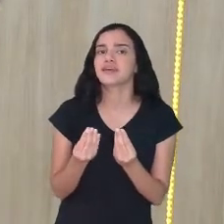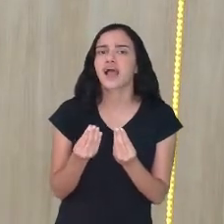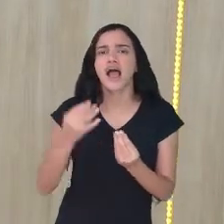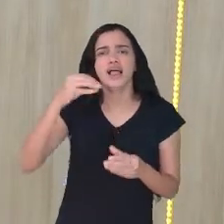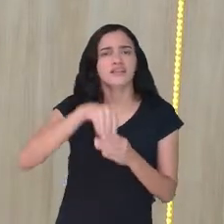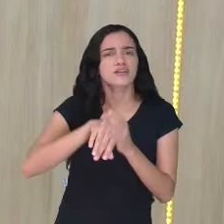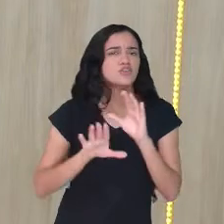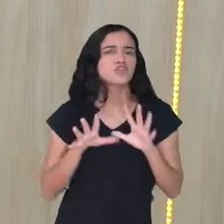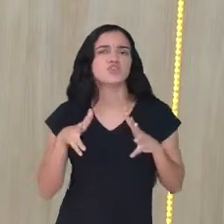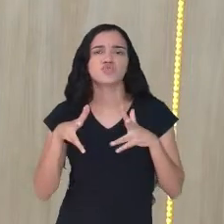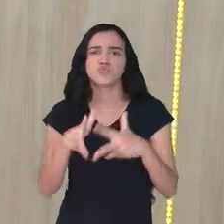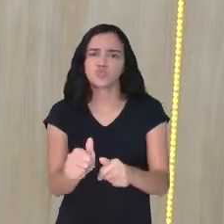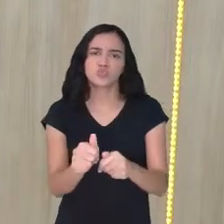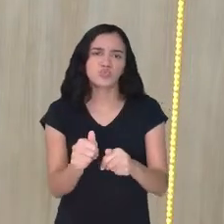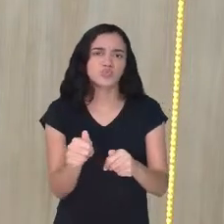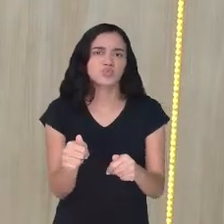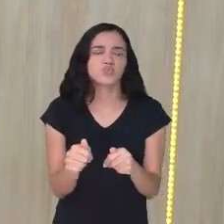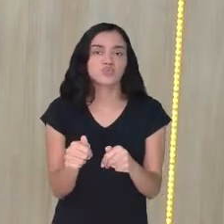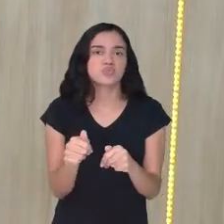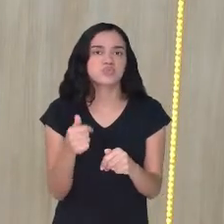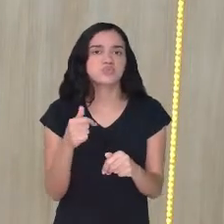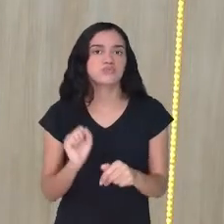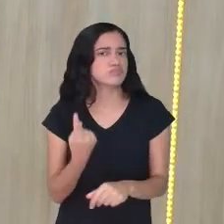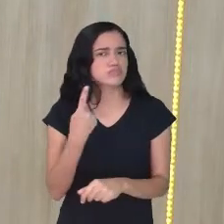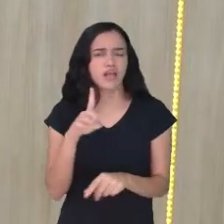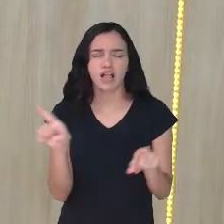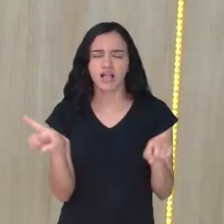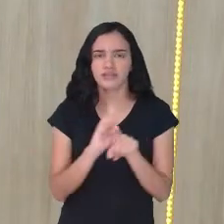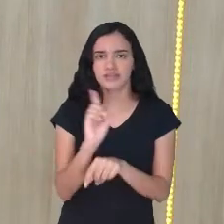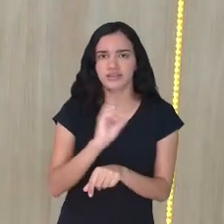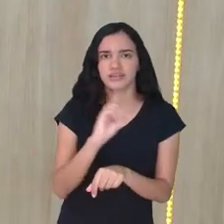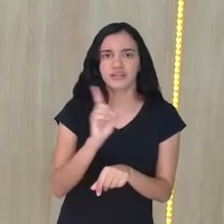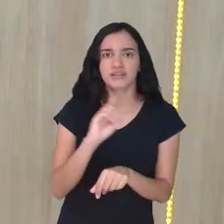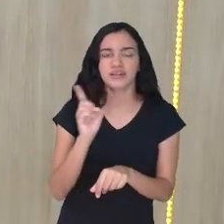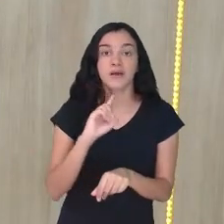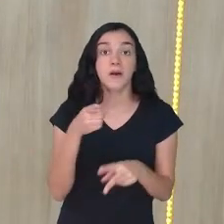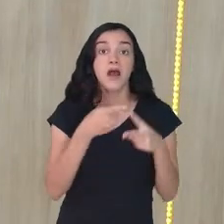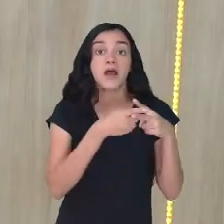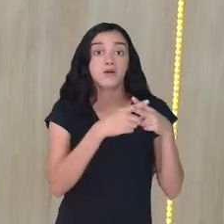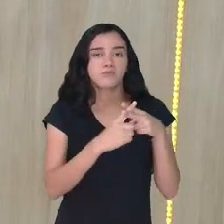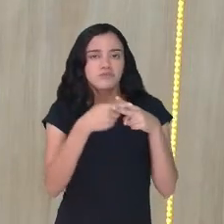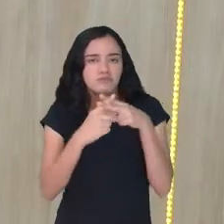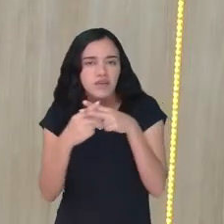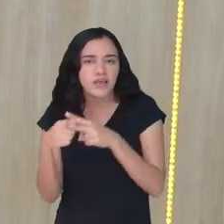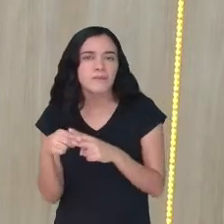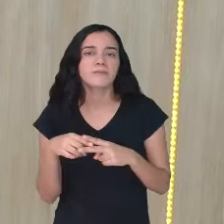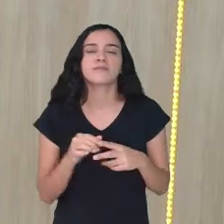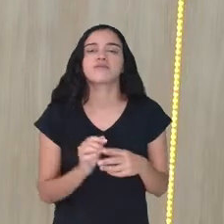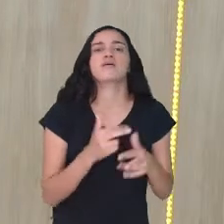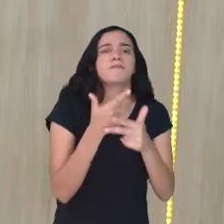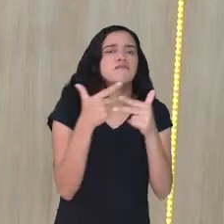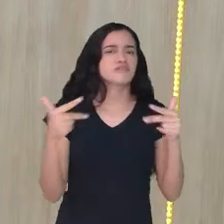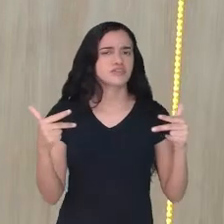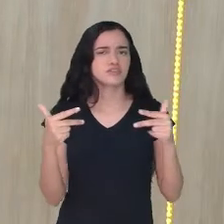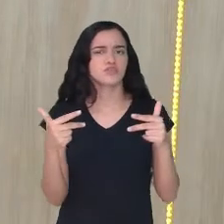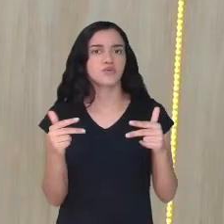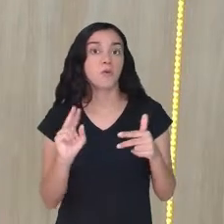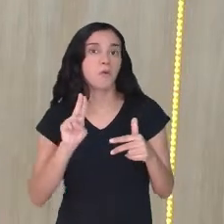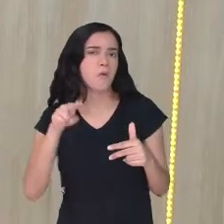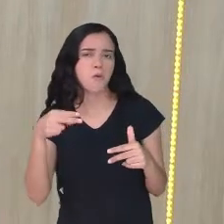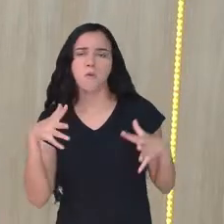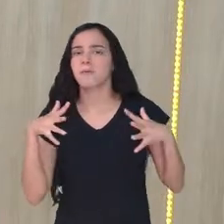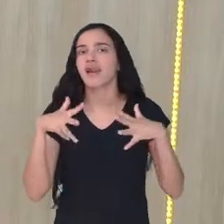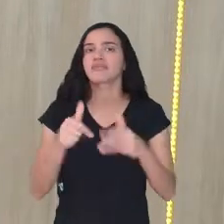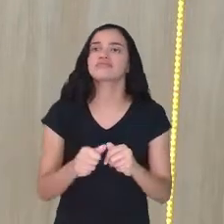de tudo. Não se engane. Matemática é ferramenta para muita coisa, ou se não para